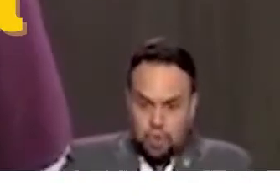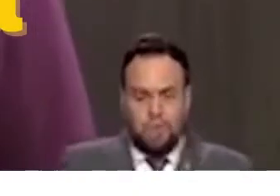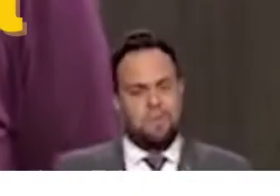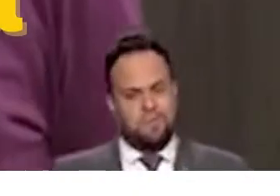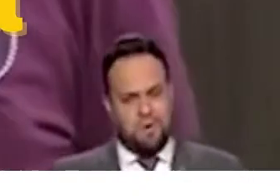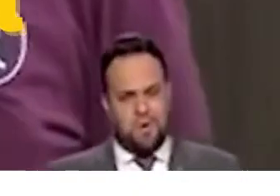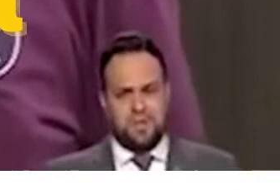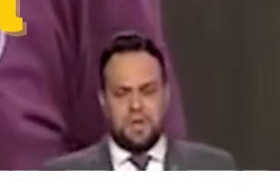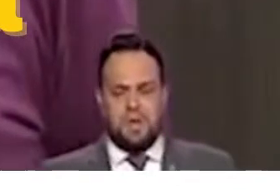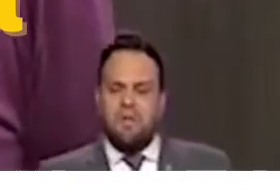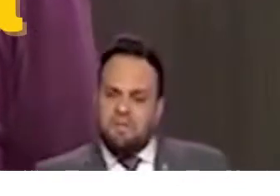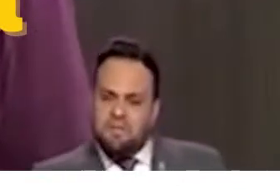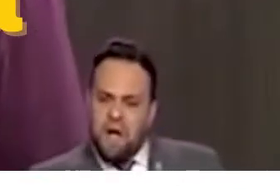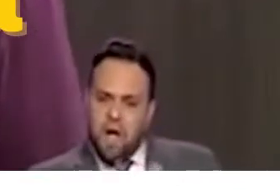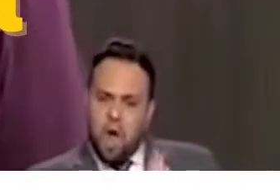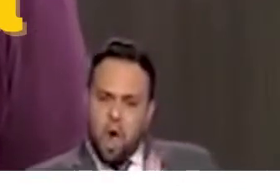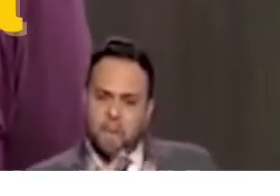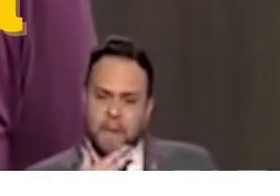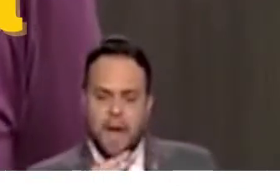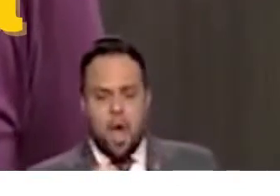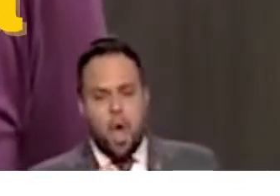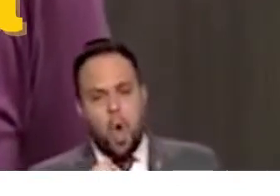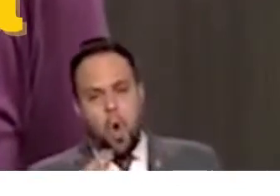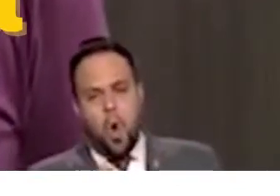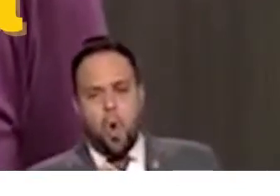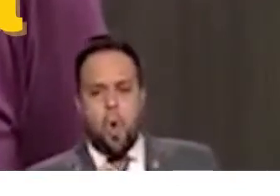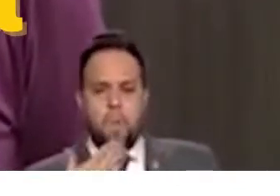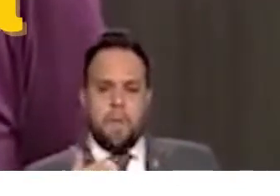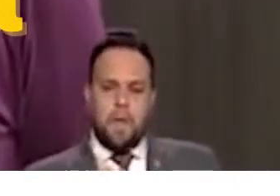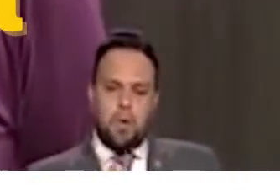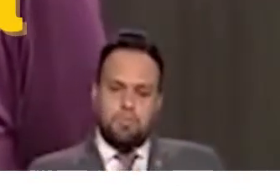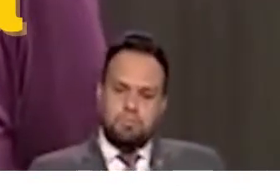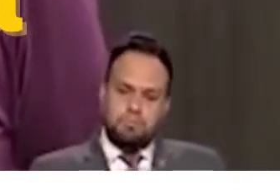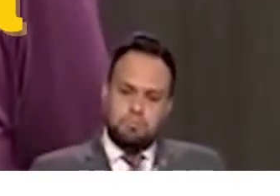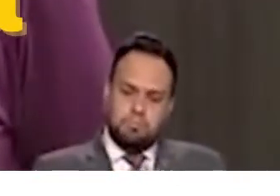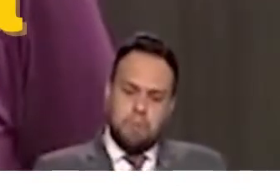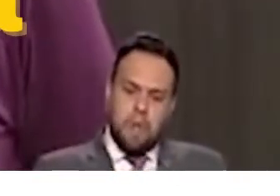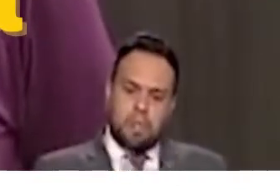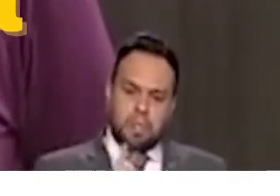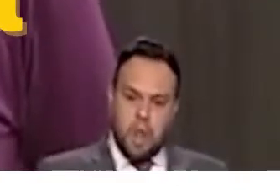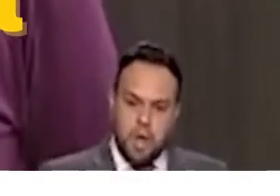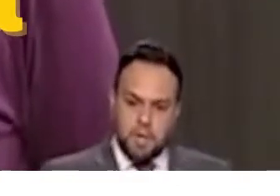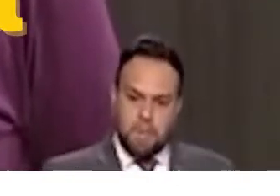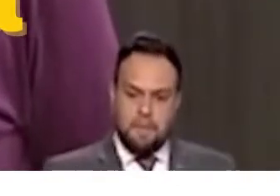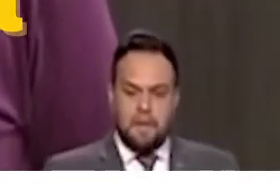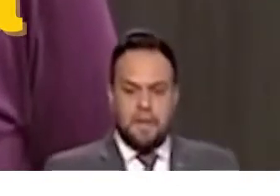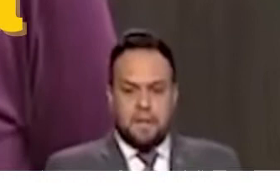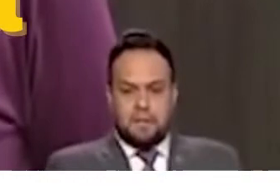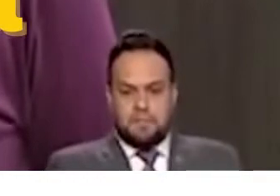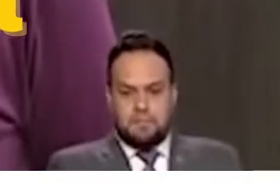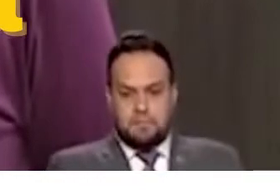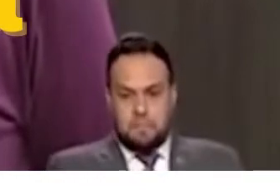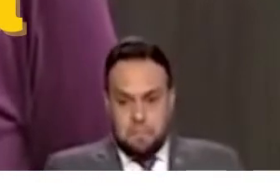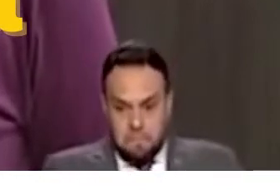Vamos operar ou vamos deixar o tratamento clínico resolver para o presidente ficar rapidamente